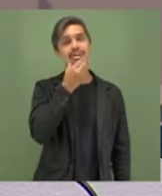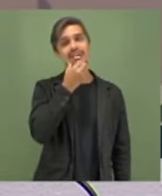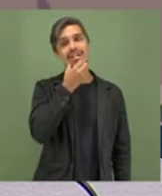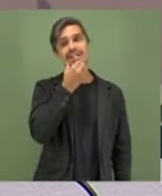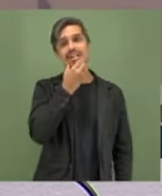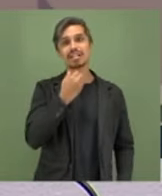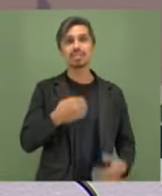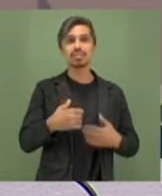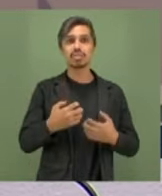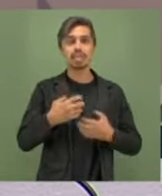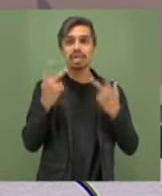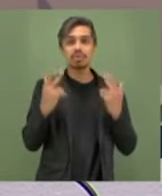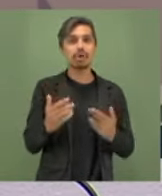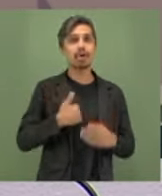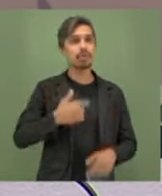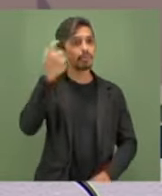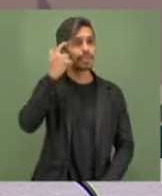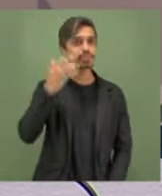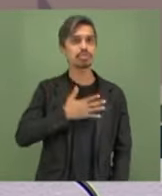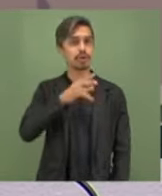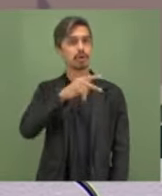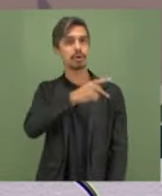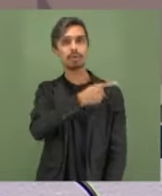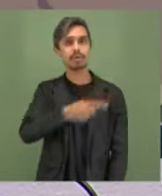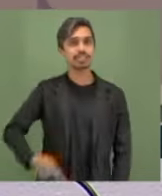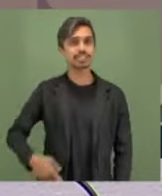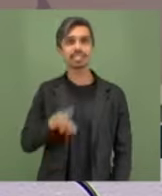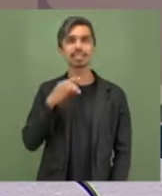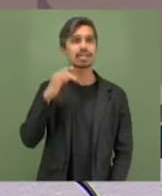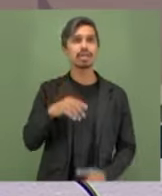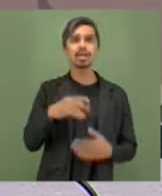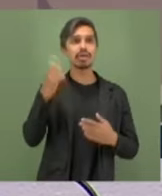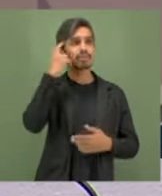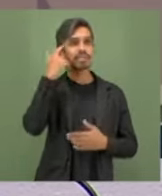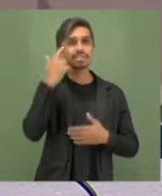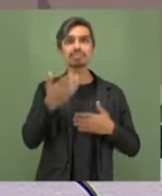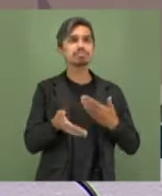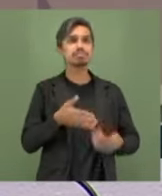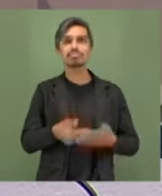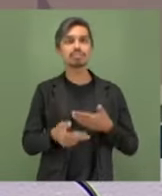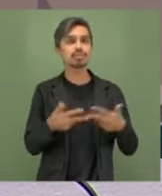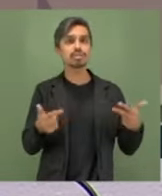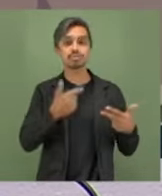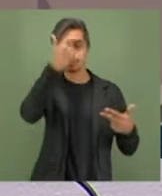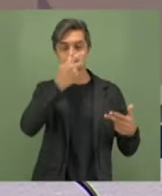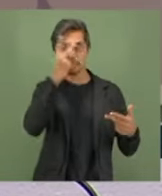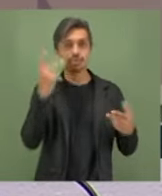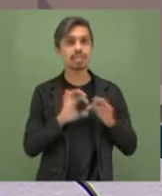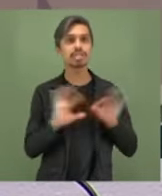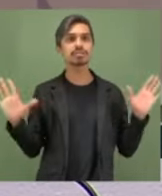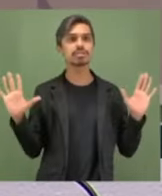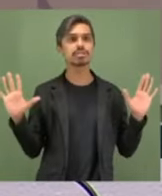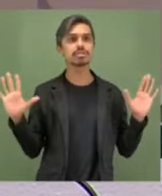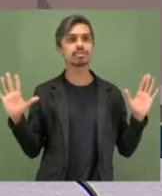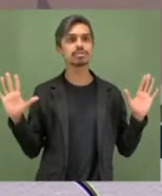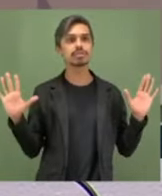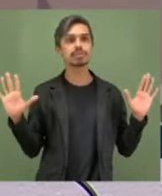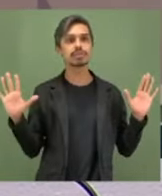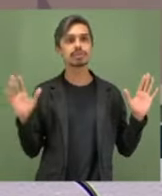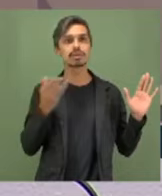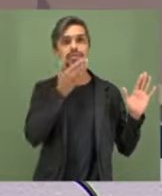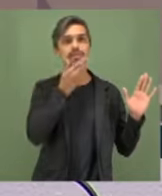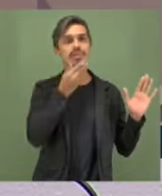maneira que eu penso do meu Presidente da República, Marcelo Rebelo de Sousa, o que bem me apetecer. Eu sou um cidadão livre. A Polícia